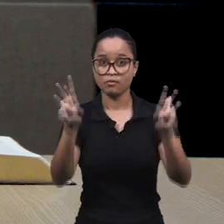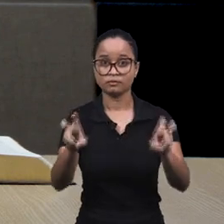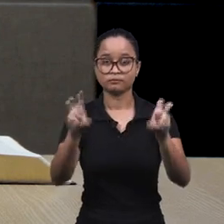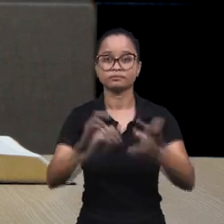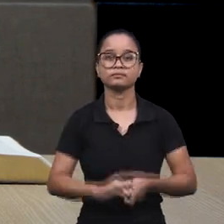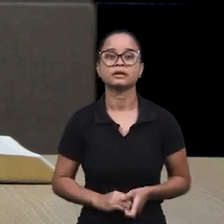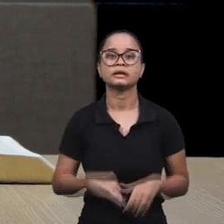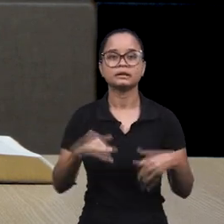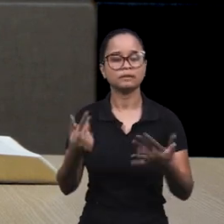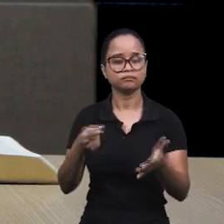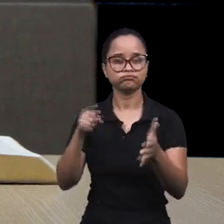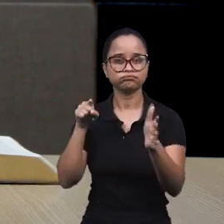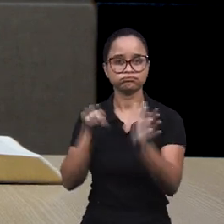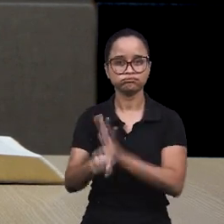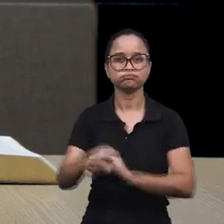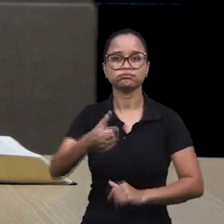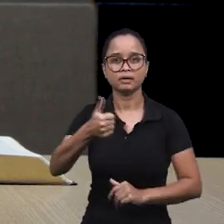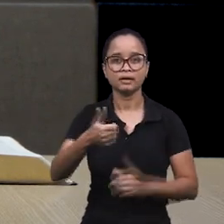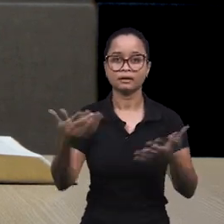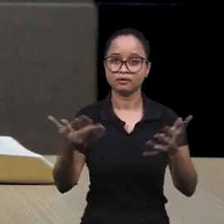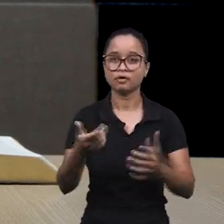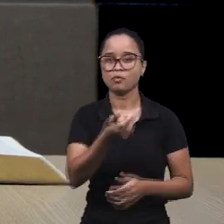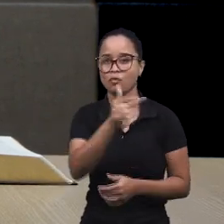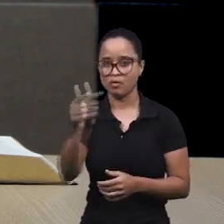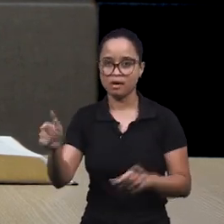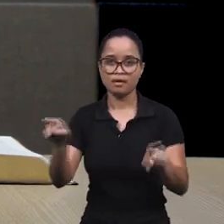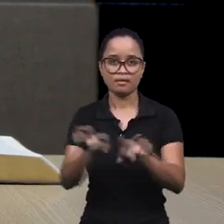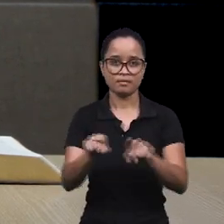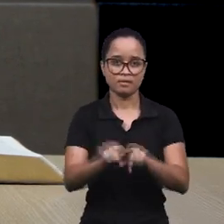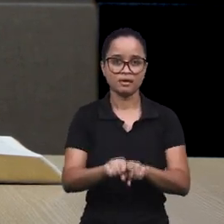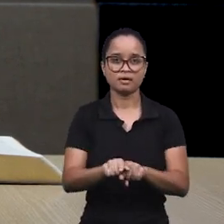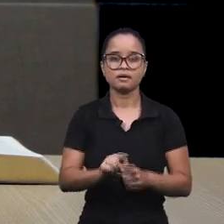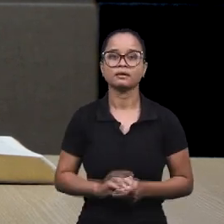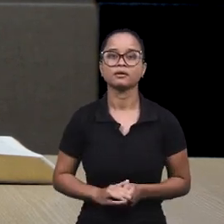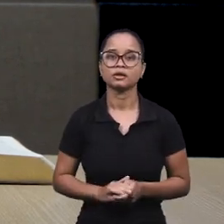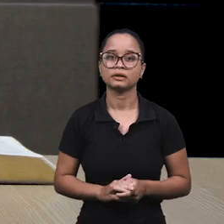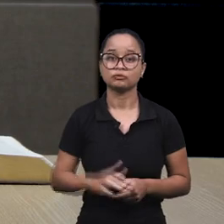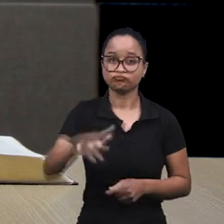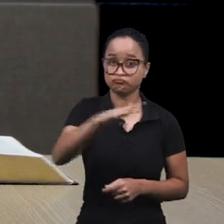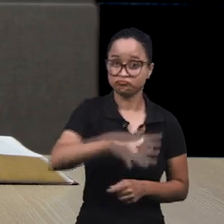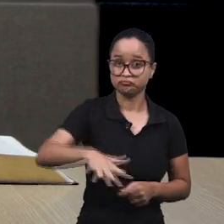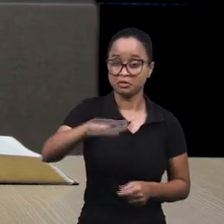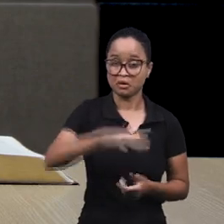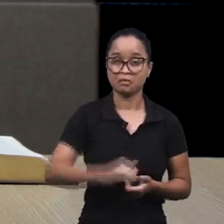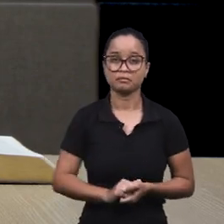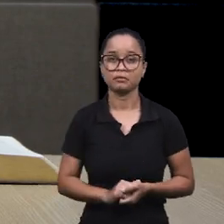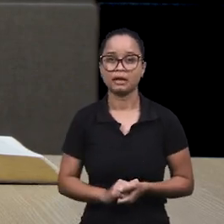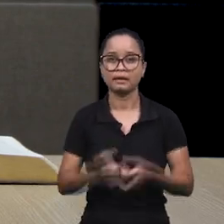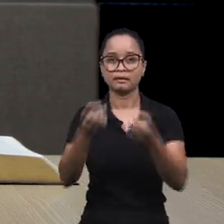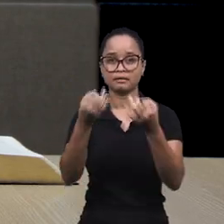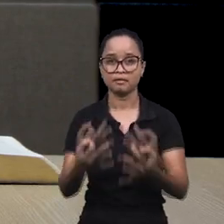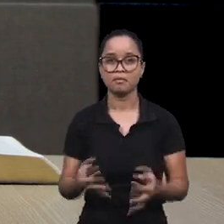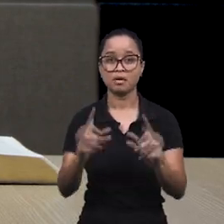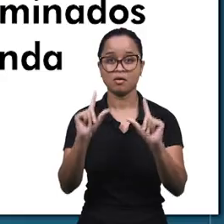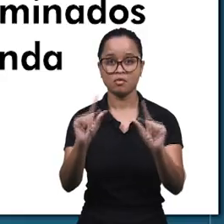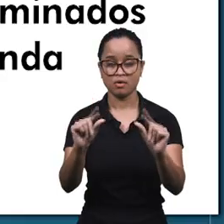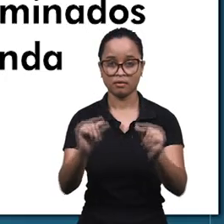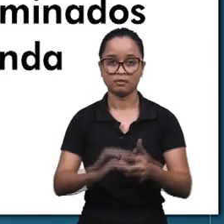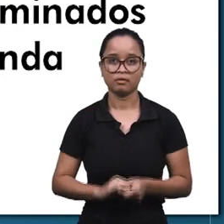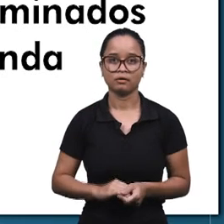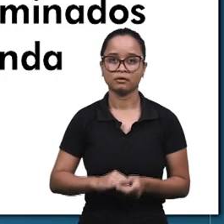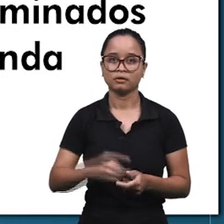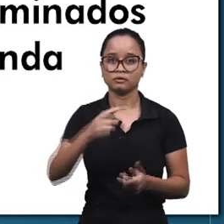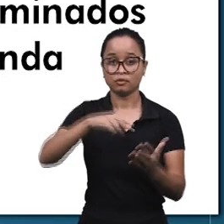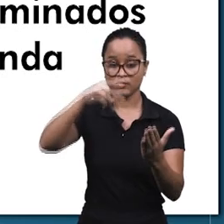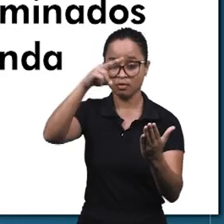assunto. A nossa primeira pergunta, como todas as demais, destinada a todos, ela diz o seguinte, vamos ler.